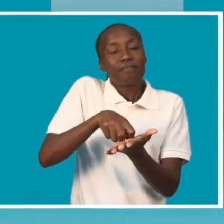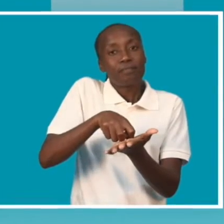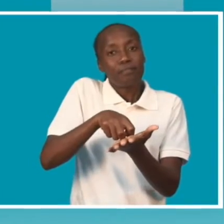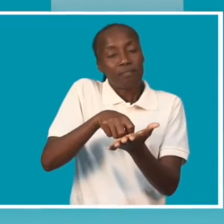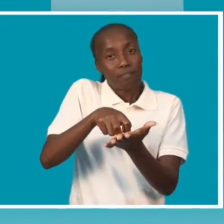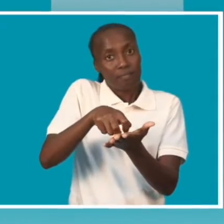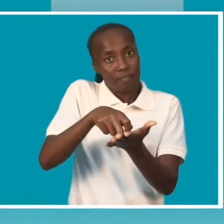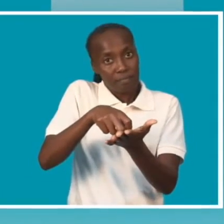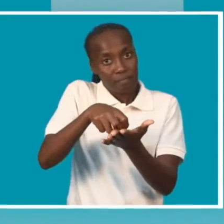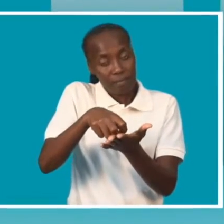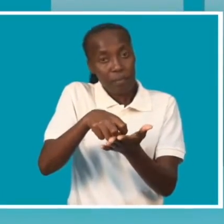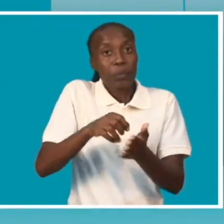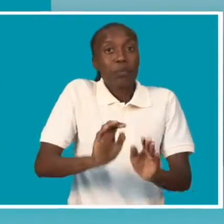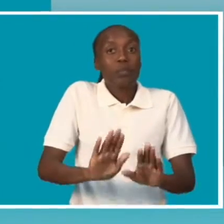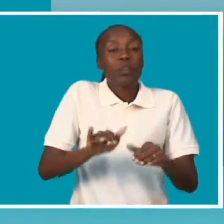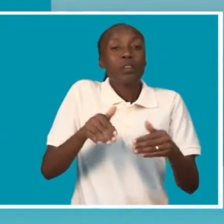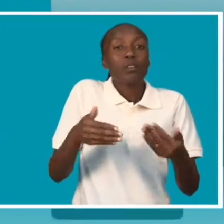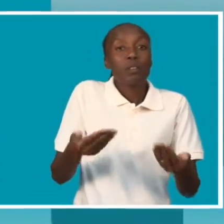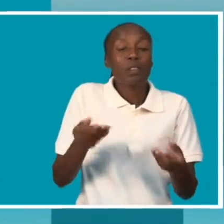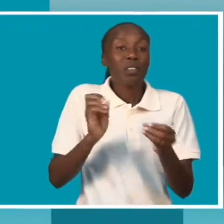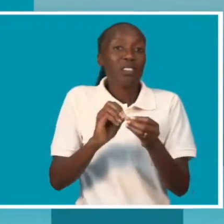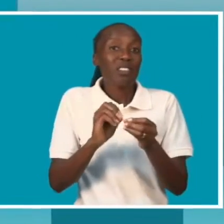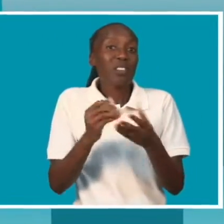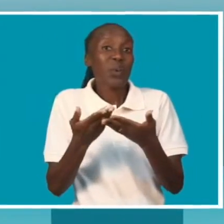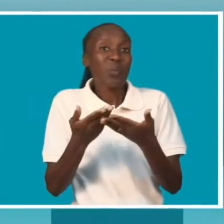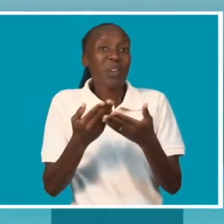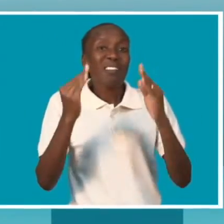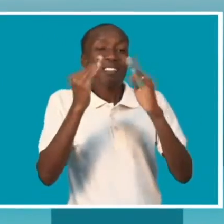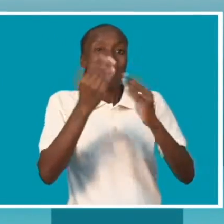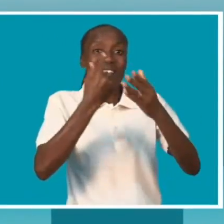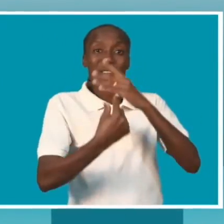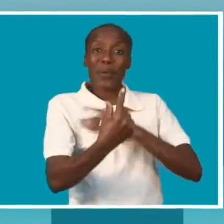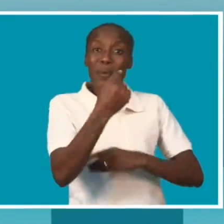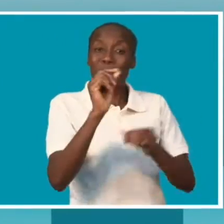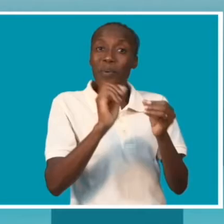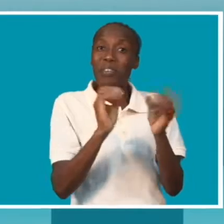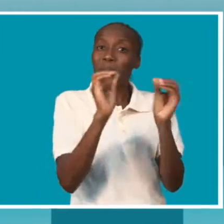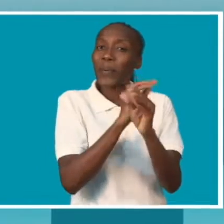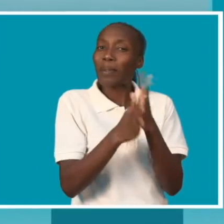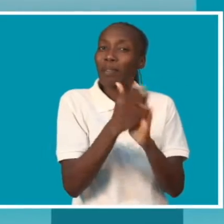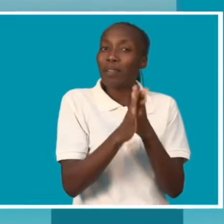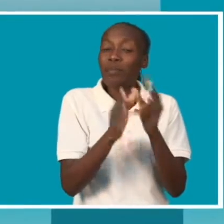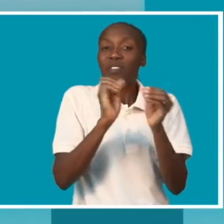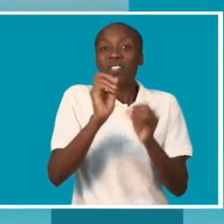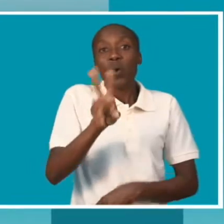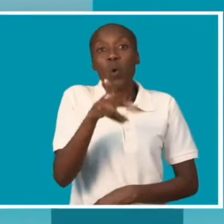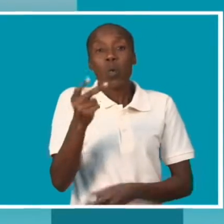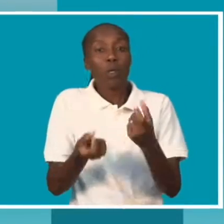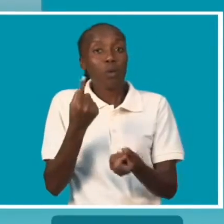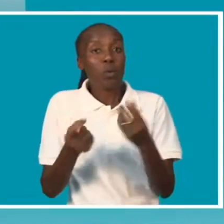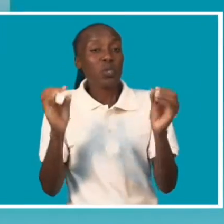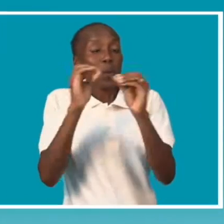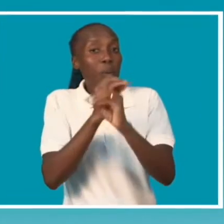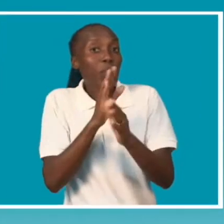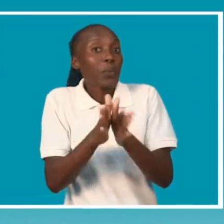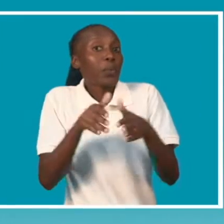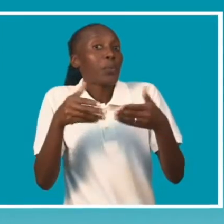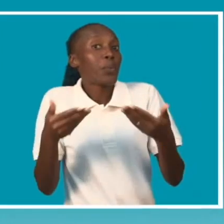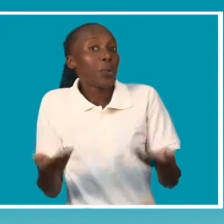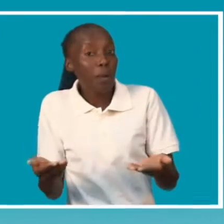com as nádegas mesmo. Eu não tenho como sair de casa, não tenho como fazer outra coisa, né? Ainda deixa nem eu o